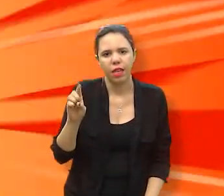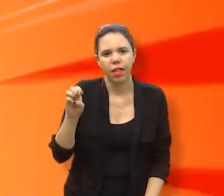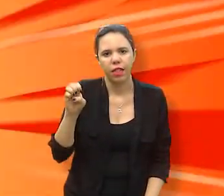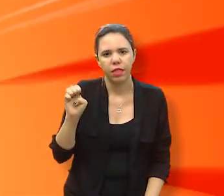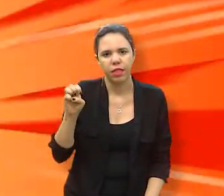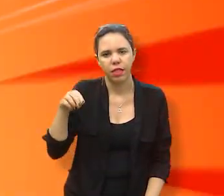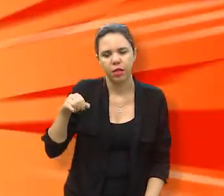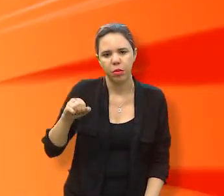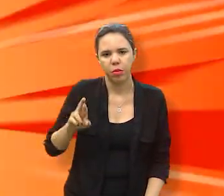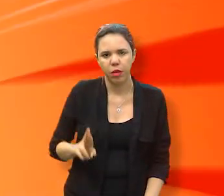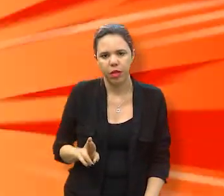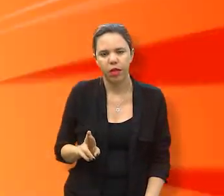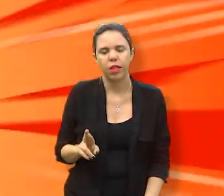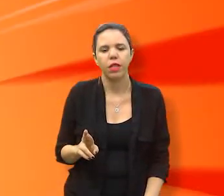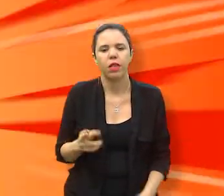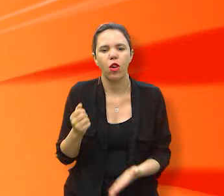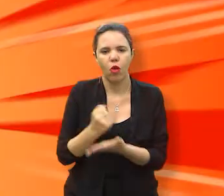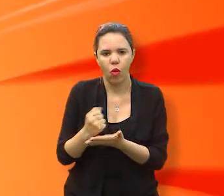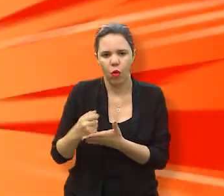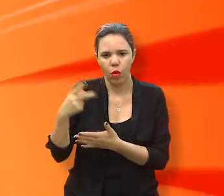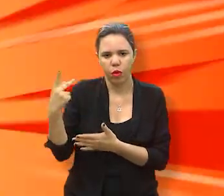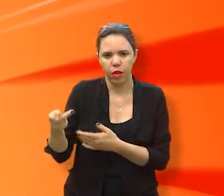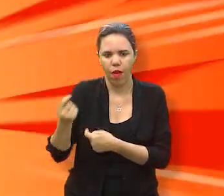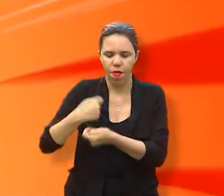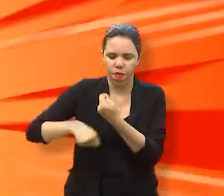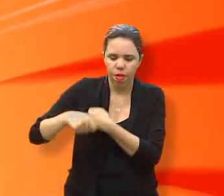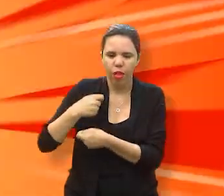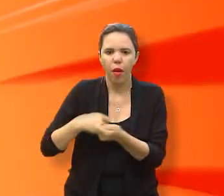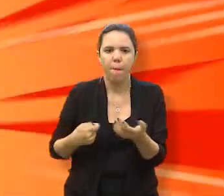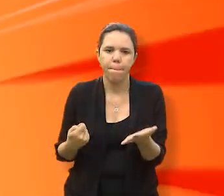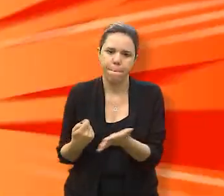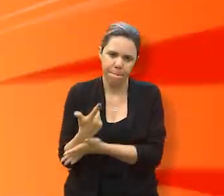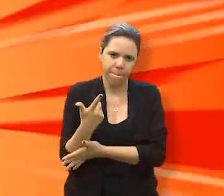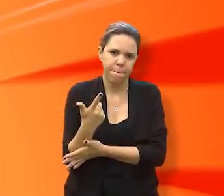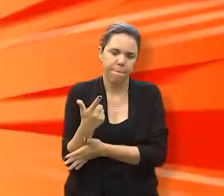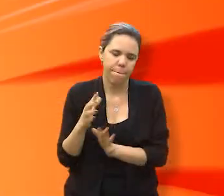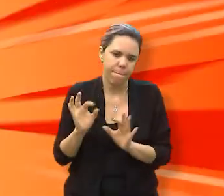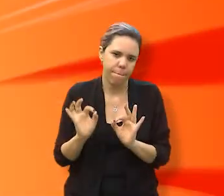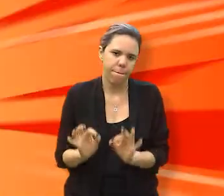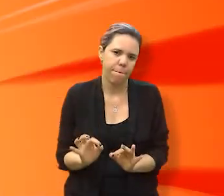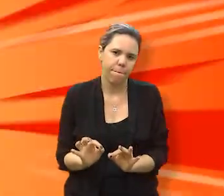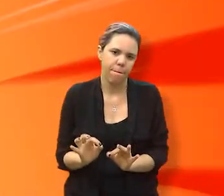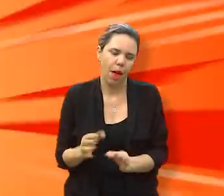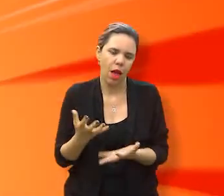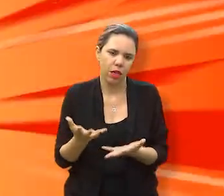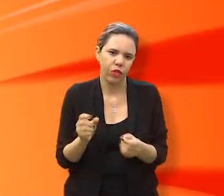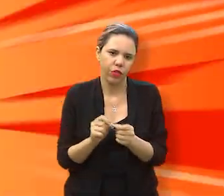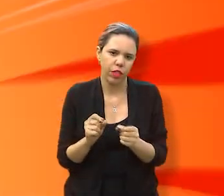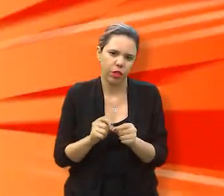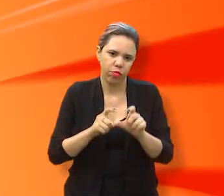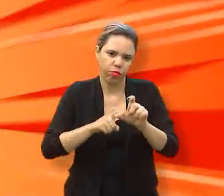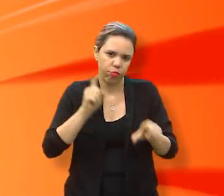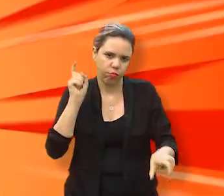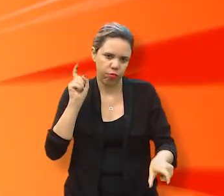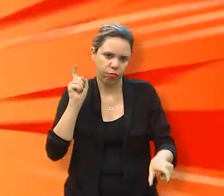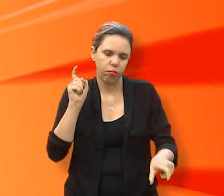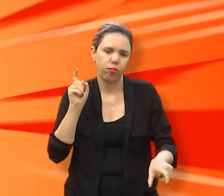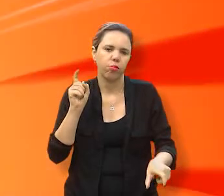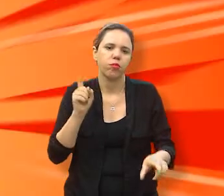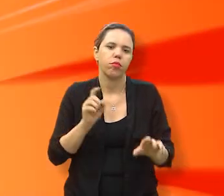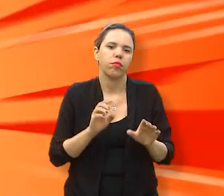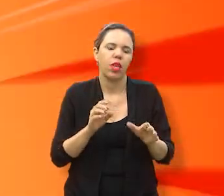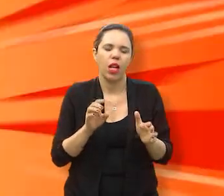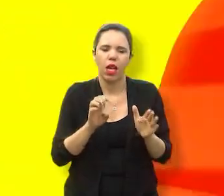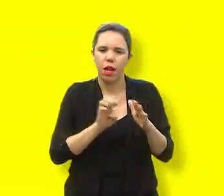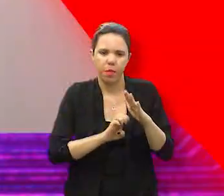nós negociamos, eu contratei ele, né? Foi pago, tudo mais, porque eu queria fazer algo independente, sem editora,